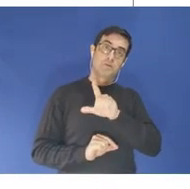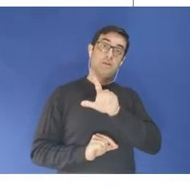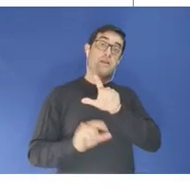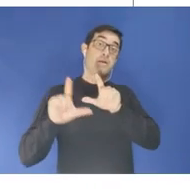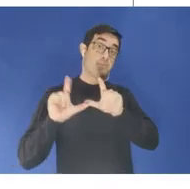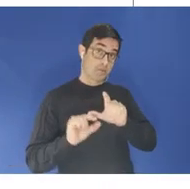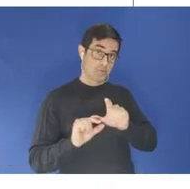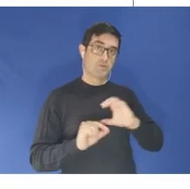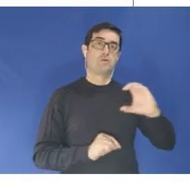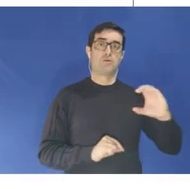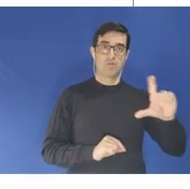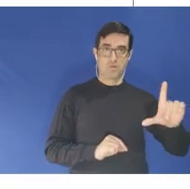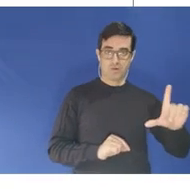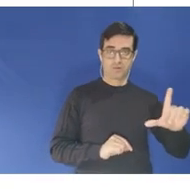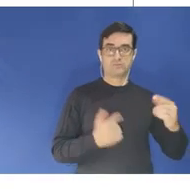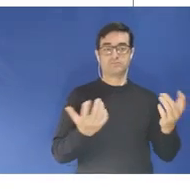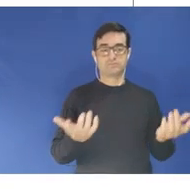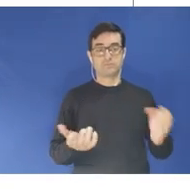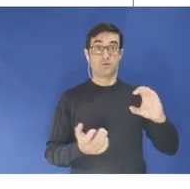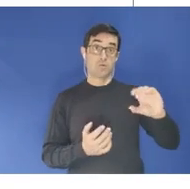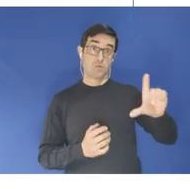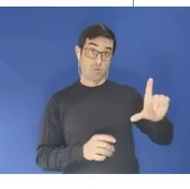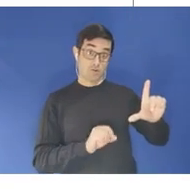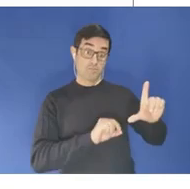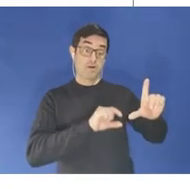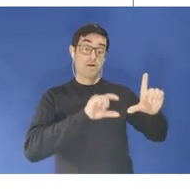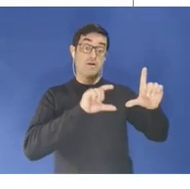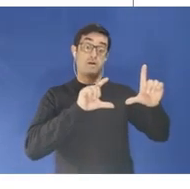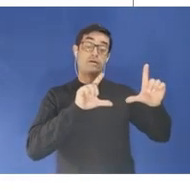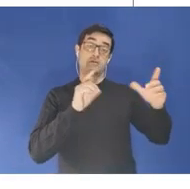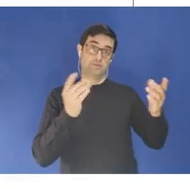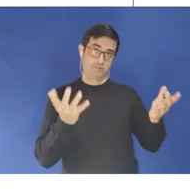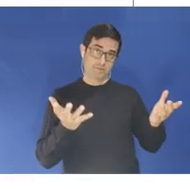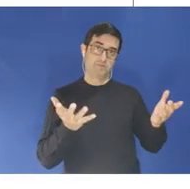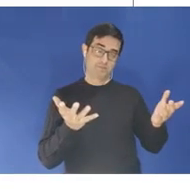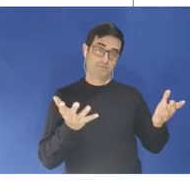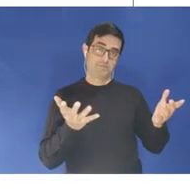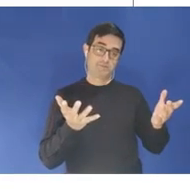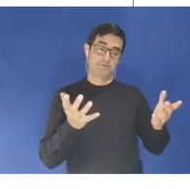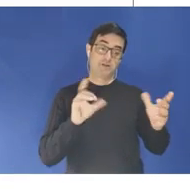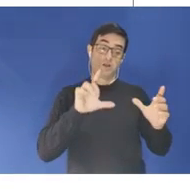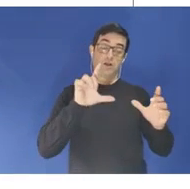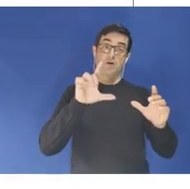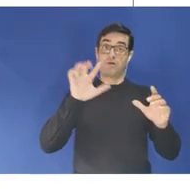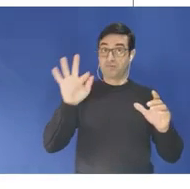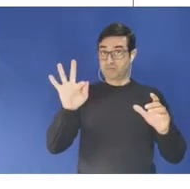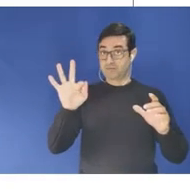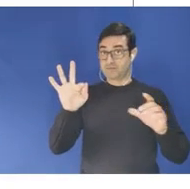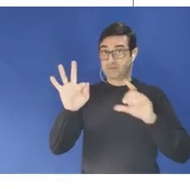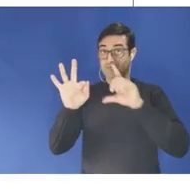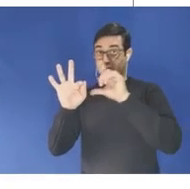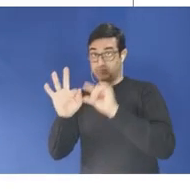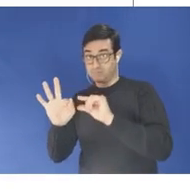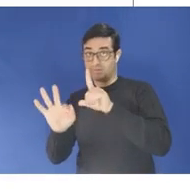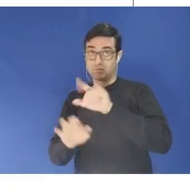Então eu não conseguiria. Se o flúor fosse maior do que o cloro, eu poderia dizer, ó, se o lítio é menor que o